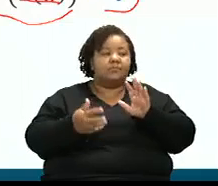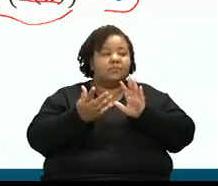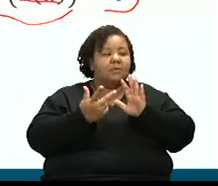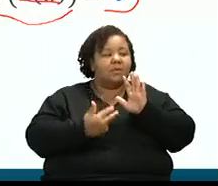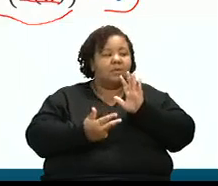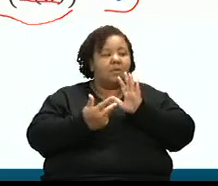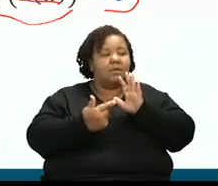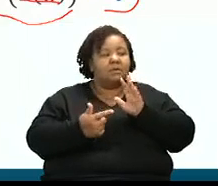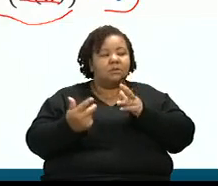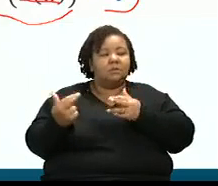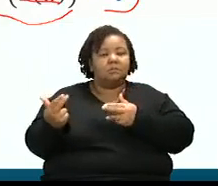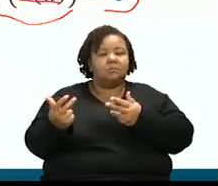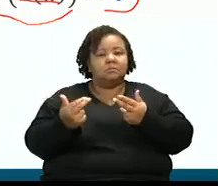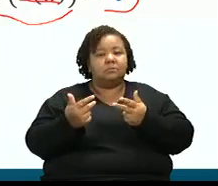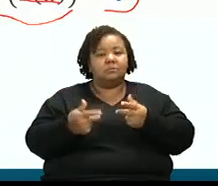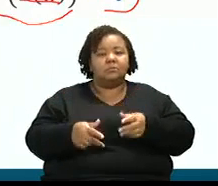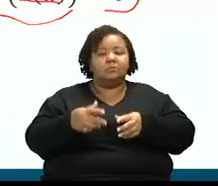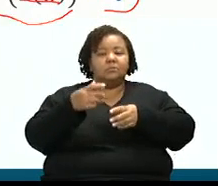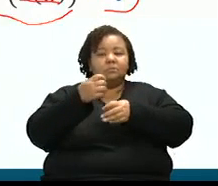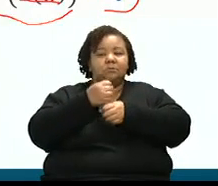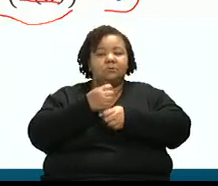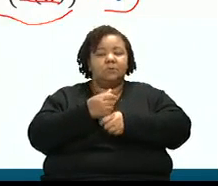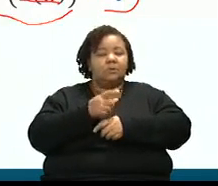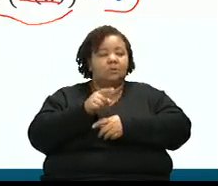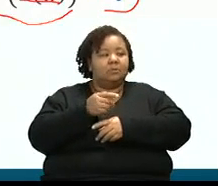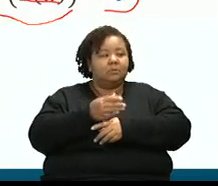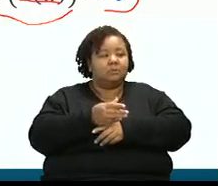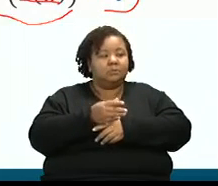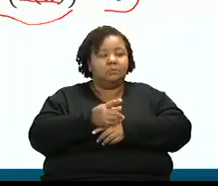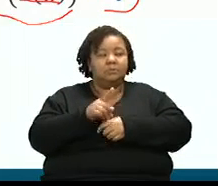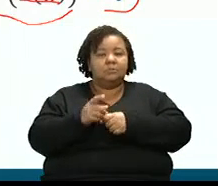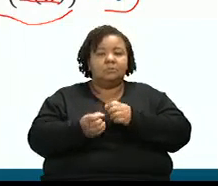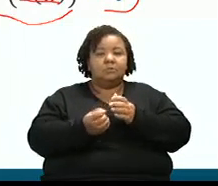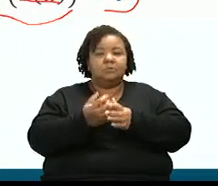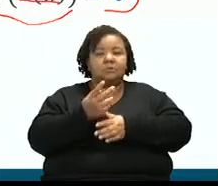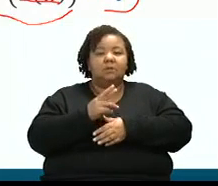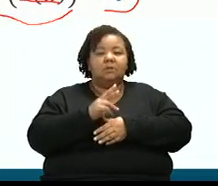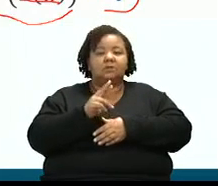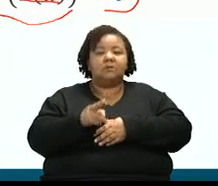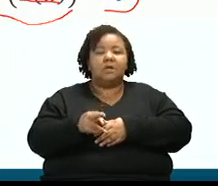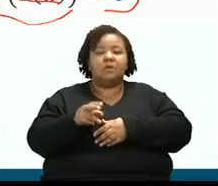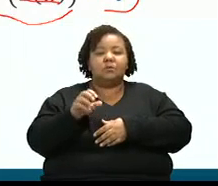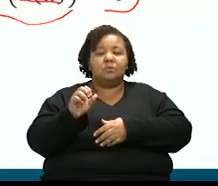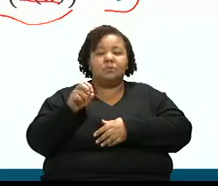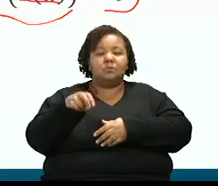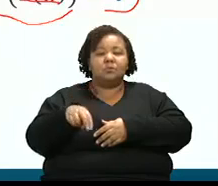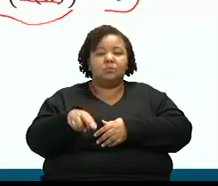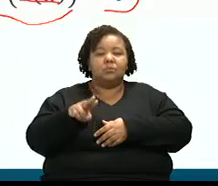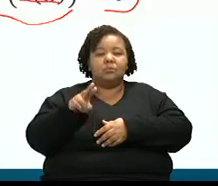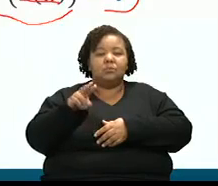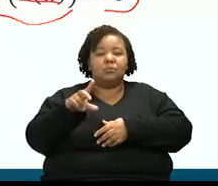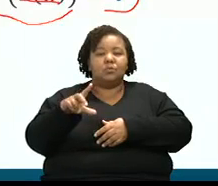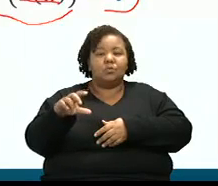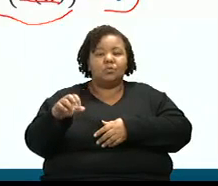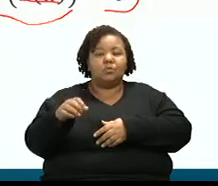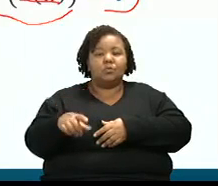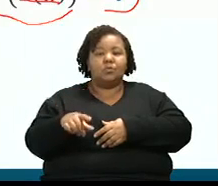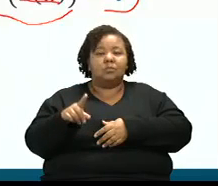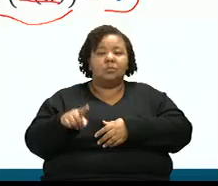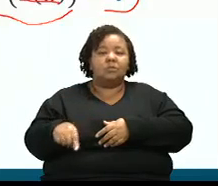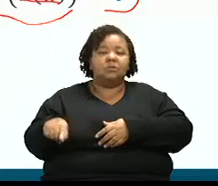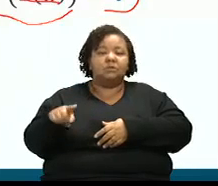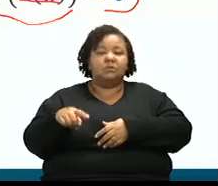iguais e, portanto, o cálculo da integral de linha gera o resultado nulo. Então, se eu estou integrando um